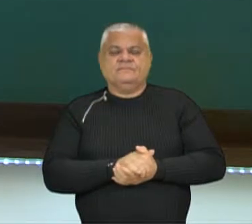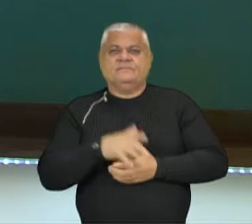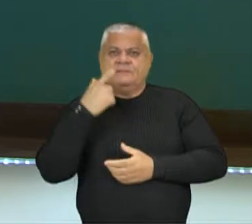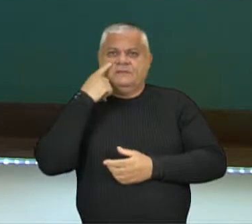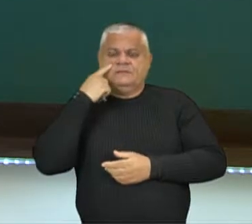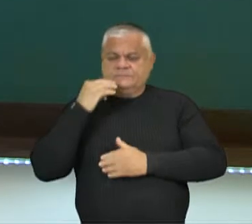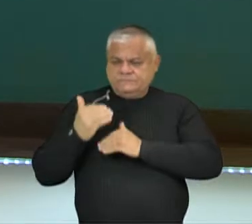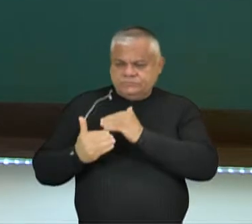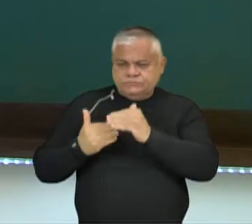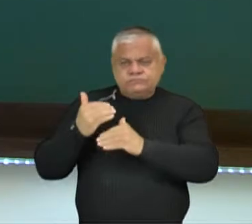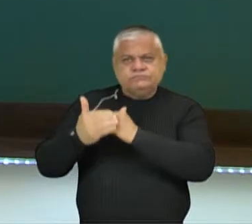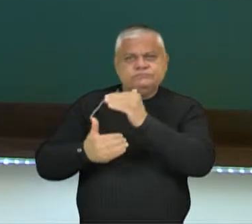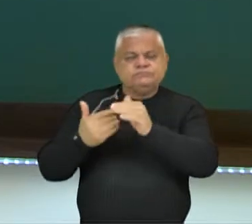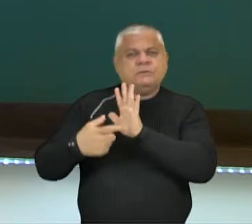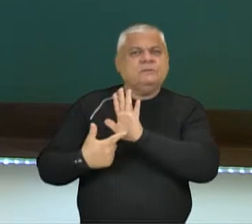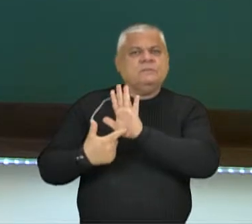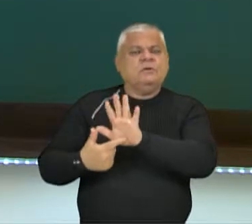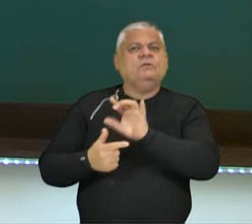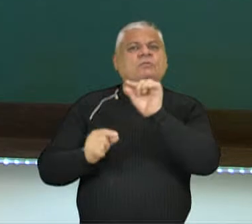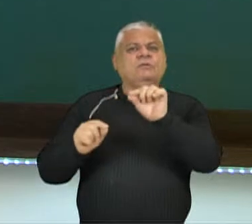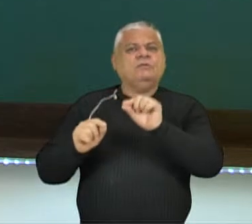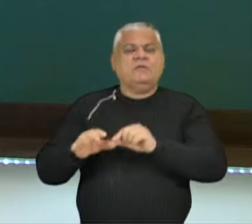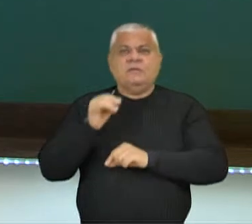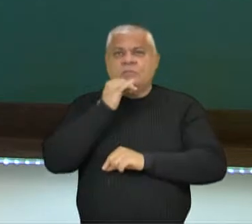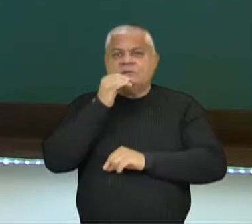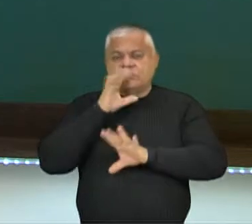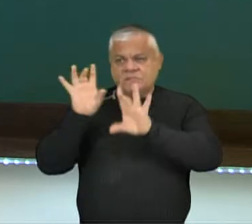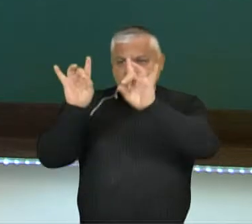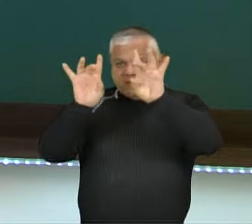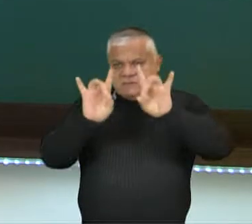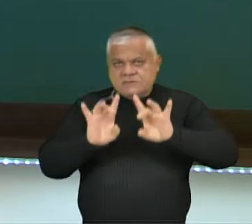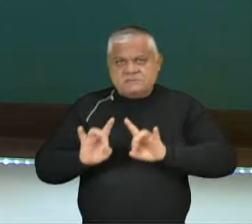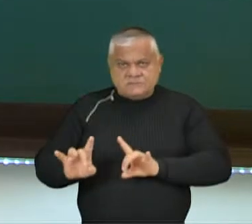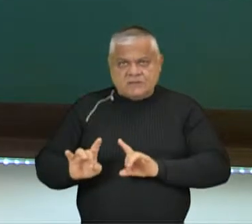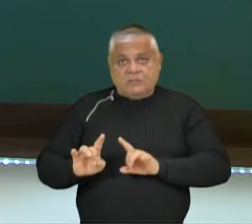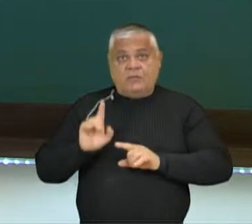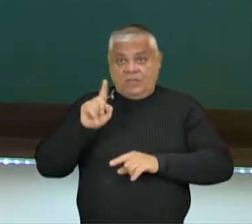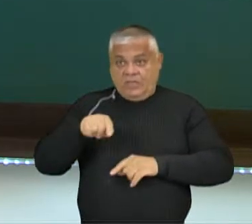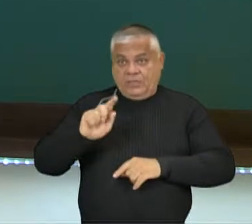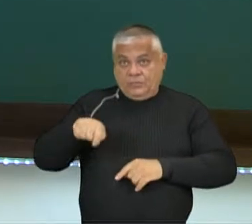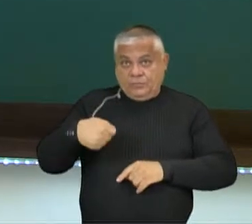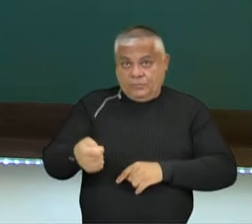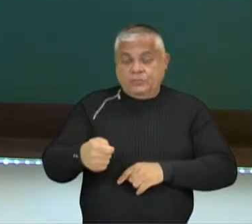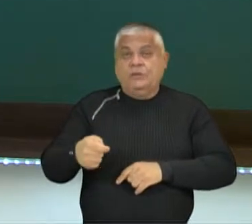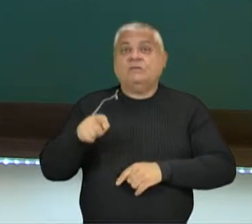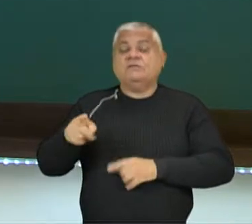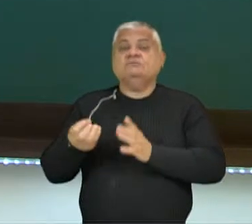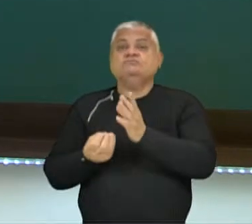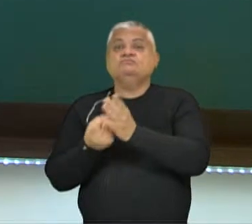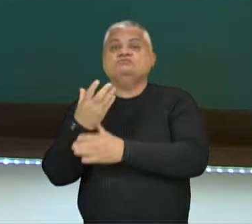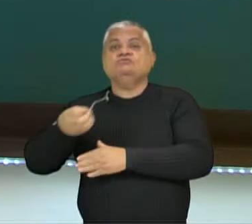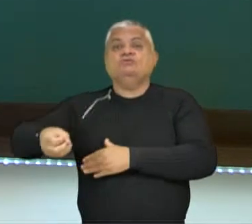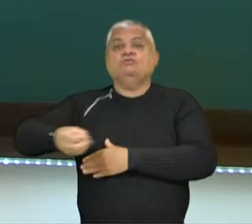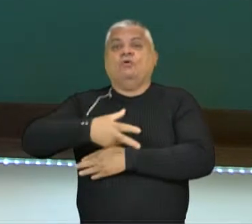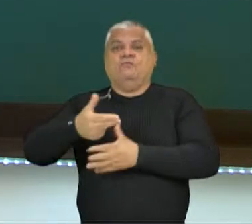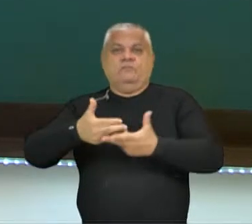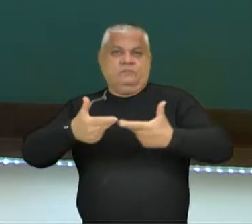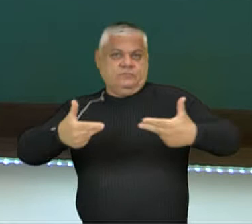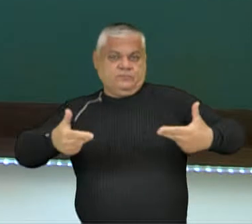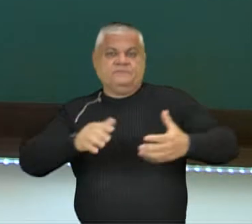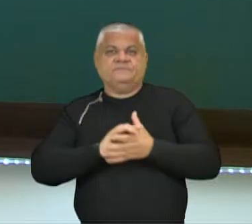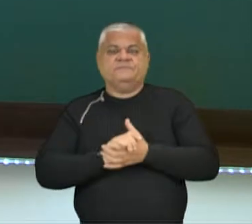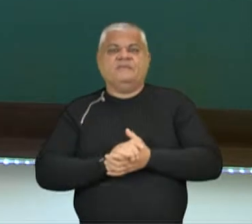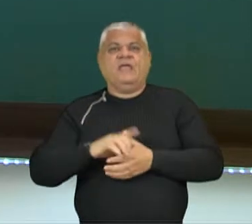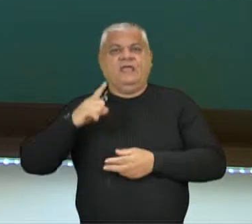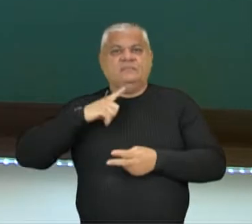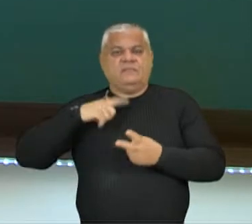mecanismos evolutivos mostram para a gente processos de especiação, que é como a gente chama o processo do surgimento de novas espécies. A gente